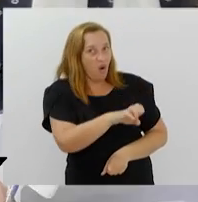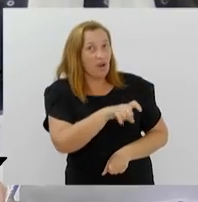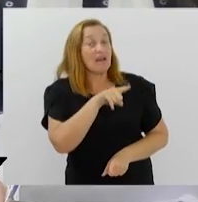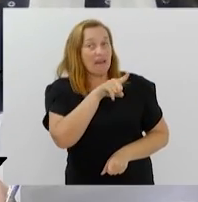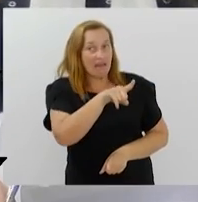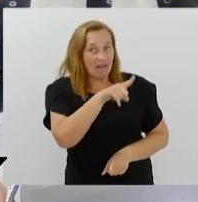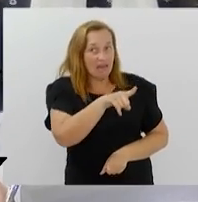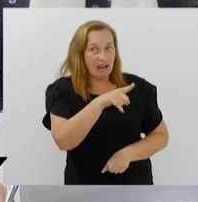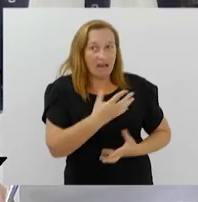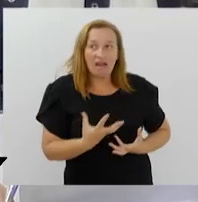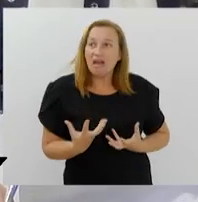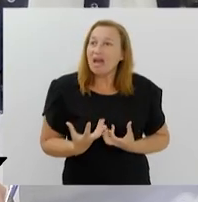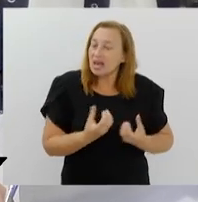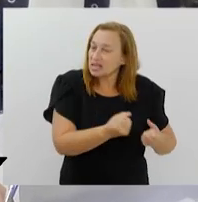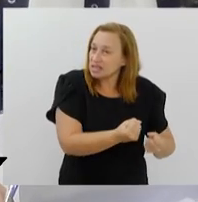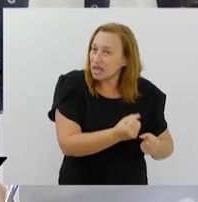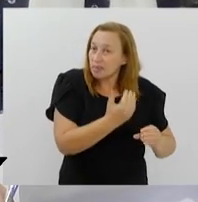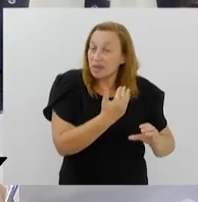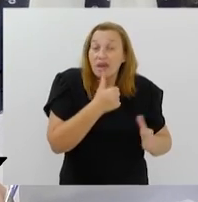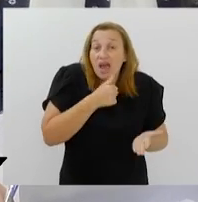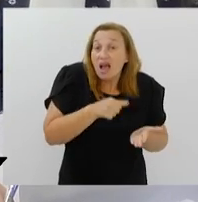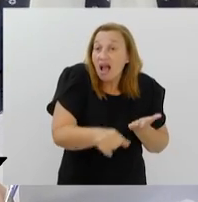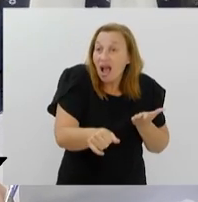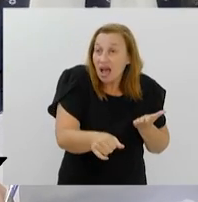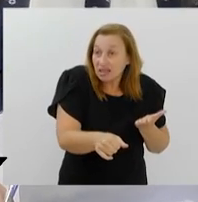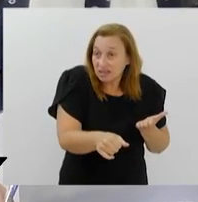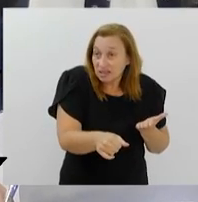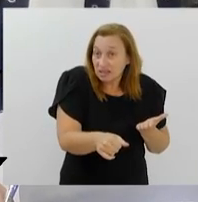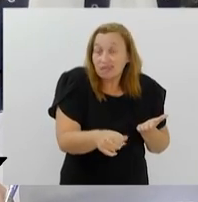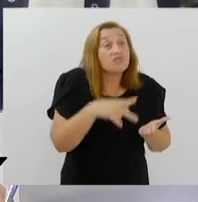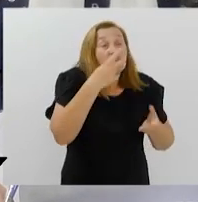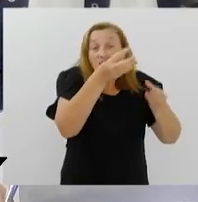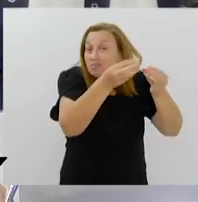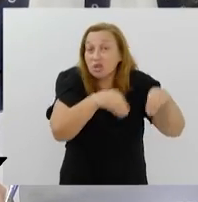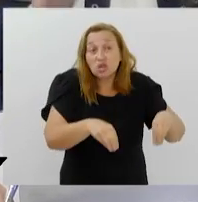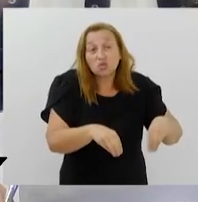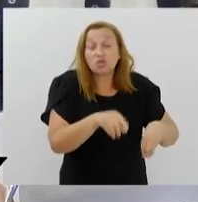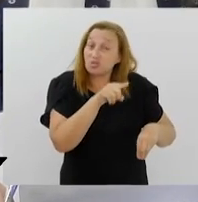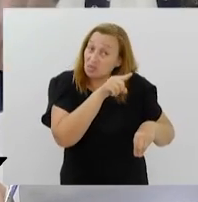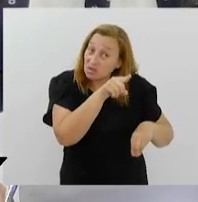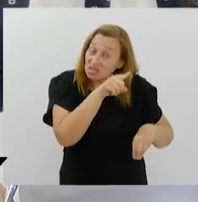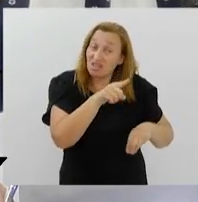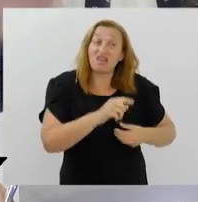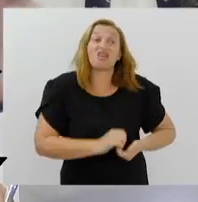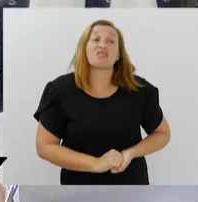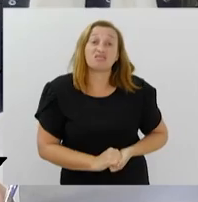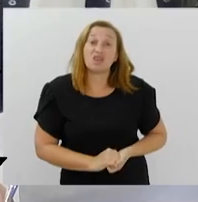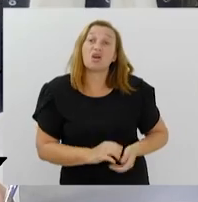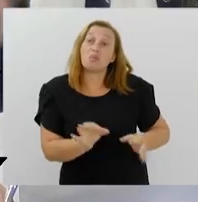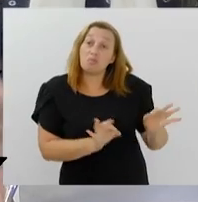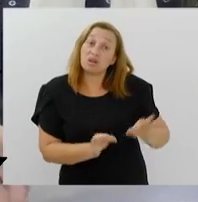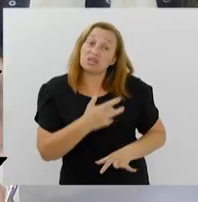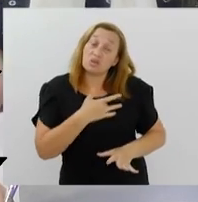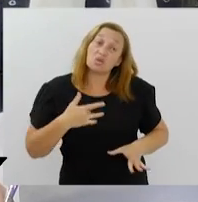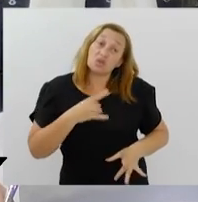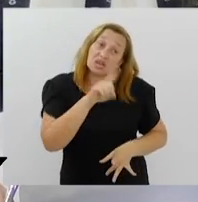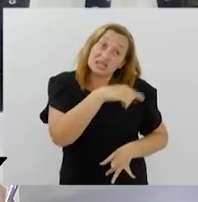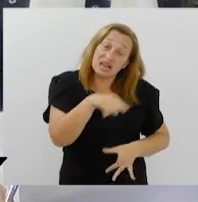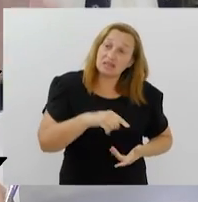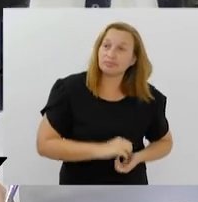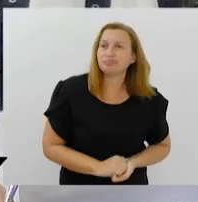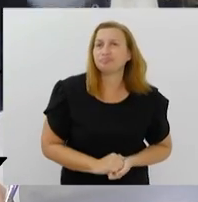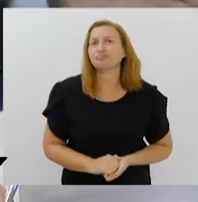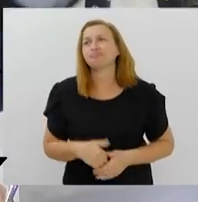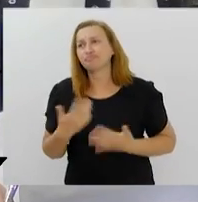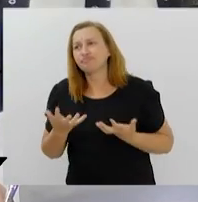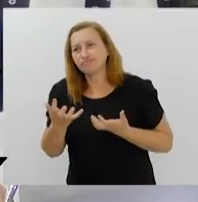carta o Bernardo recebe carta né dizendo você dá prejuízo Então nós vamos cancelar então quero saber o